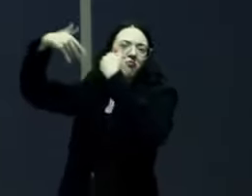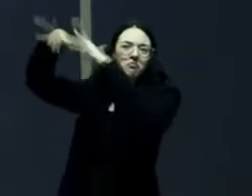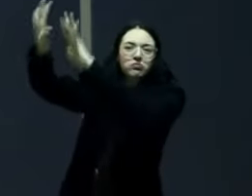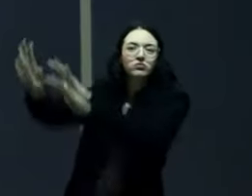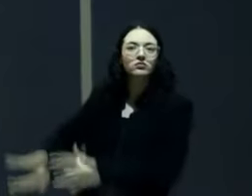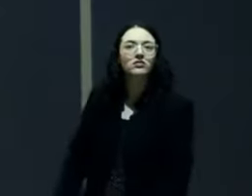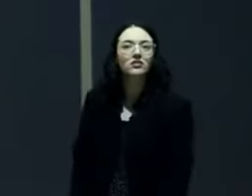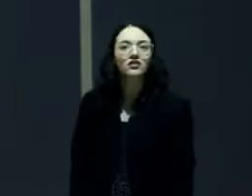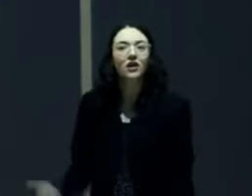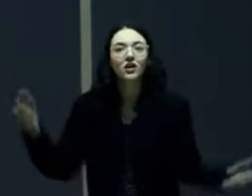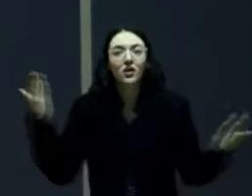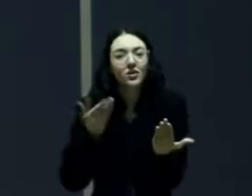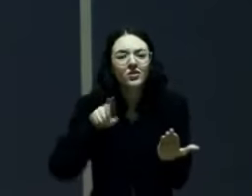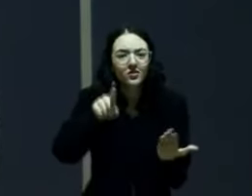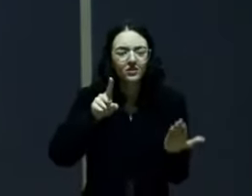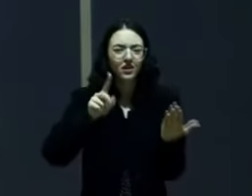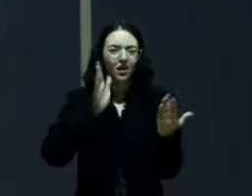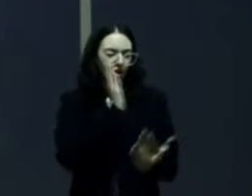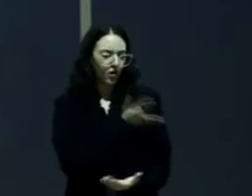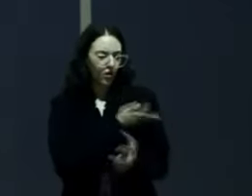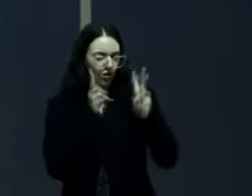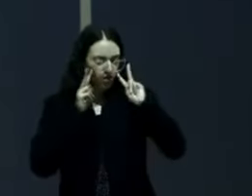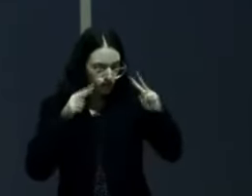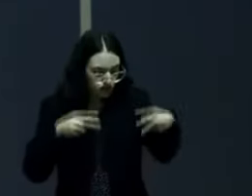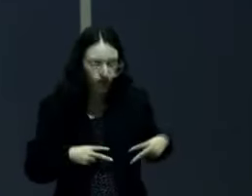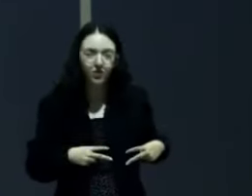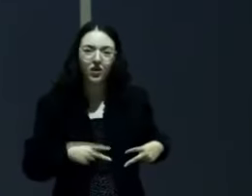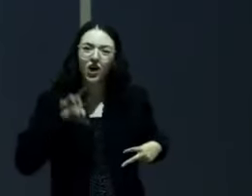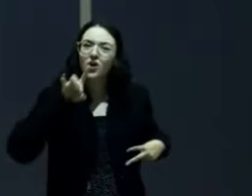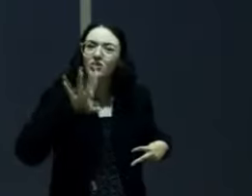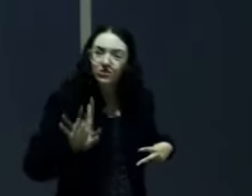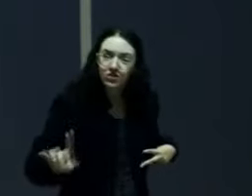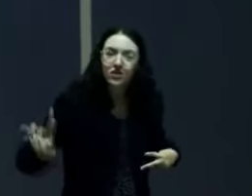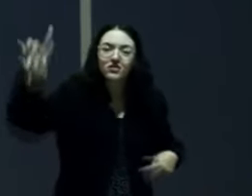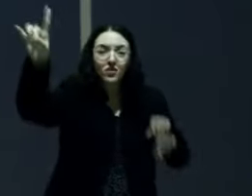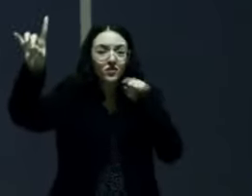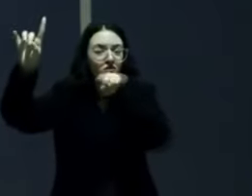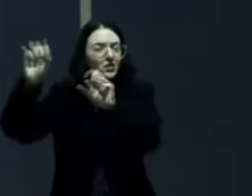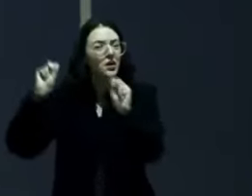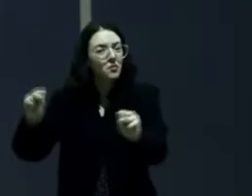Visita o teu coração aí, irmão. É só você e Deus que podem fazer isso.